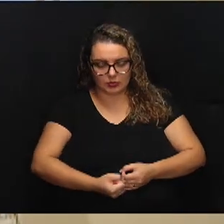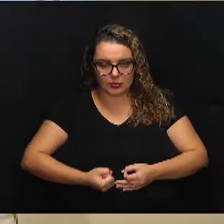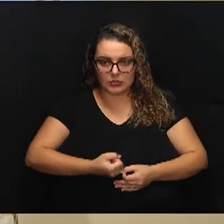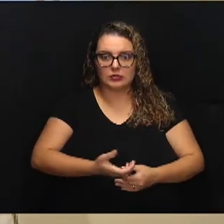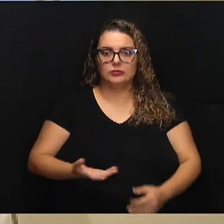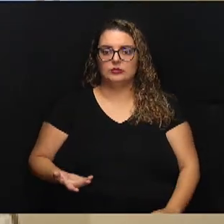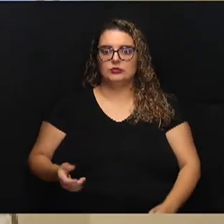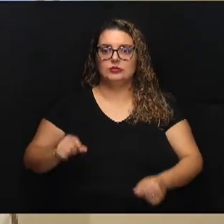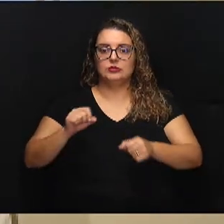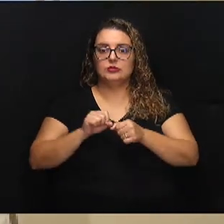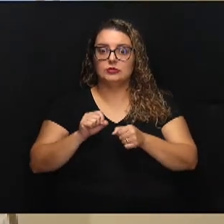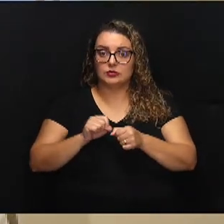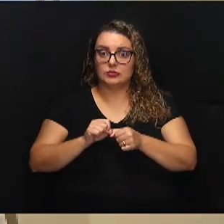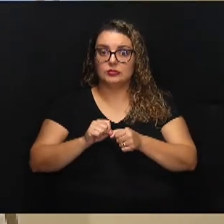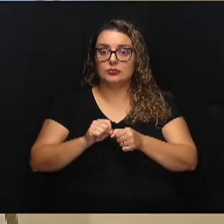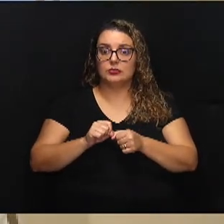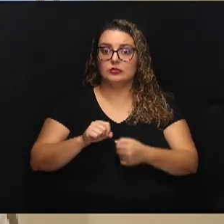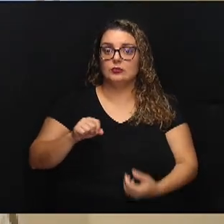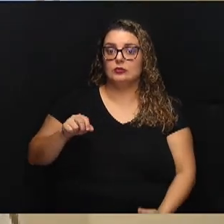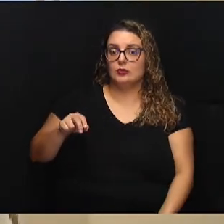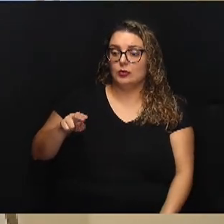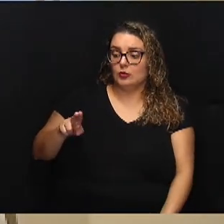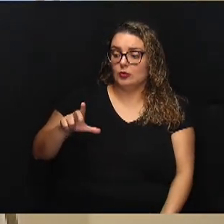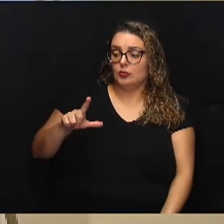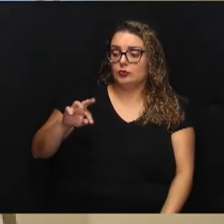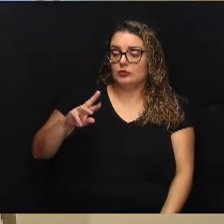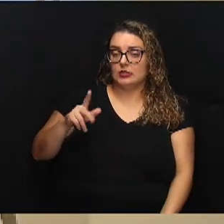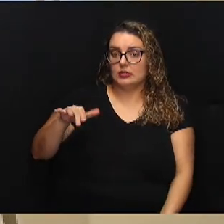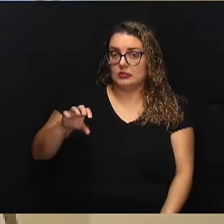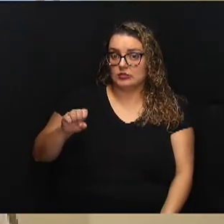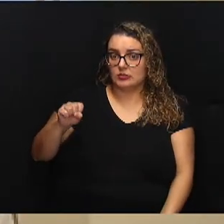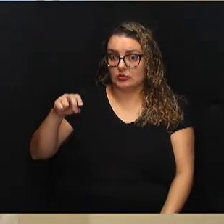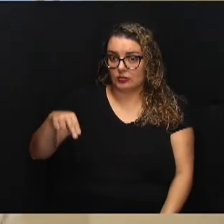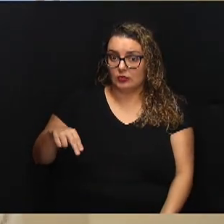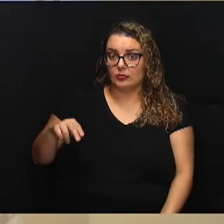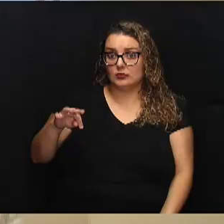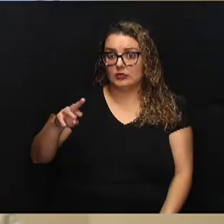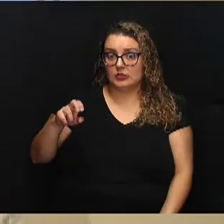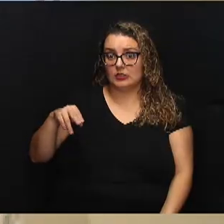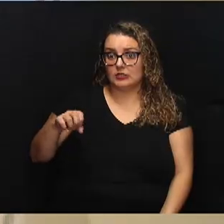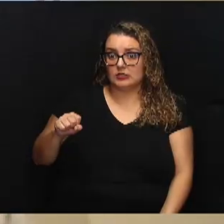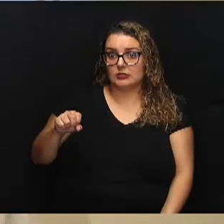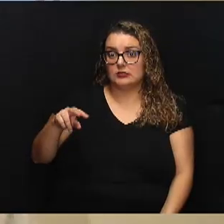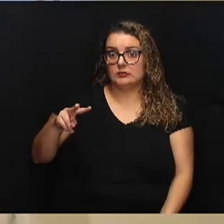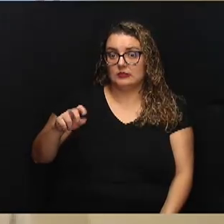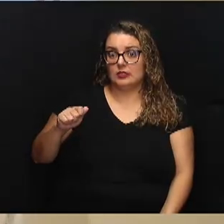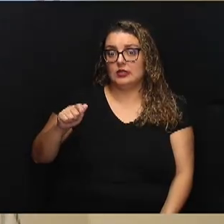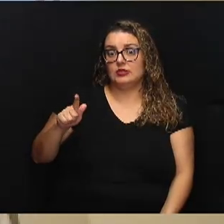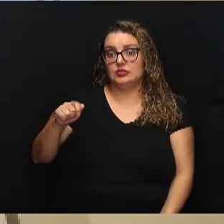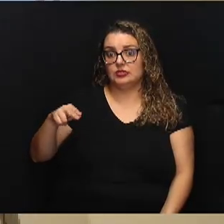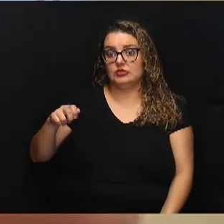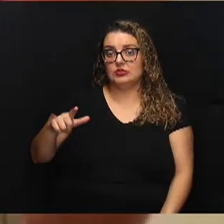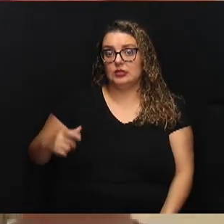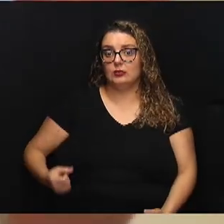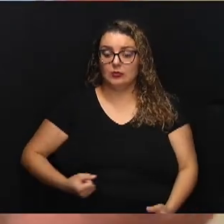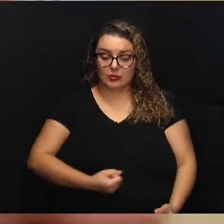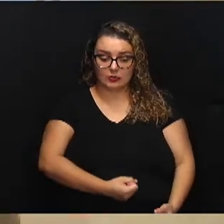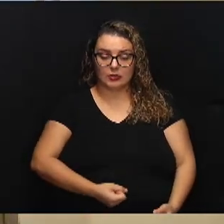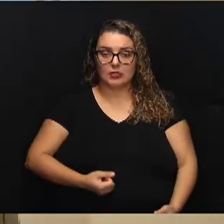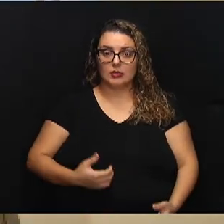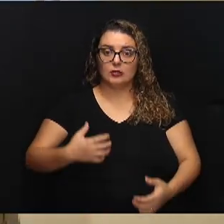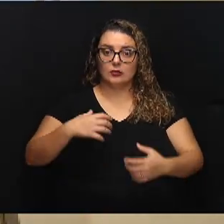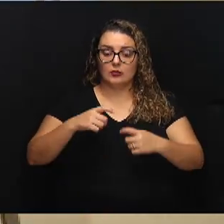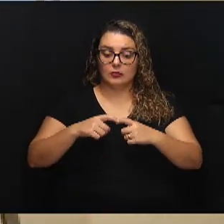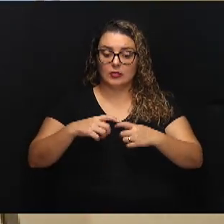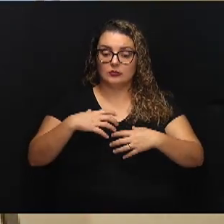questão de fazer um ultrassom transvaginal, talvez um ultrassom de abdômen, de vez em quando, sentir alguma coisa diferente, o médico